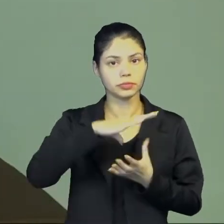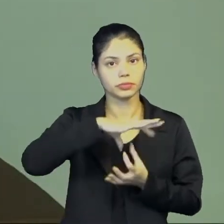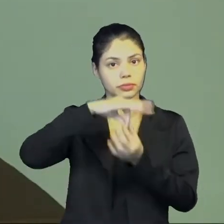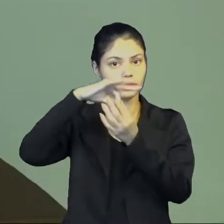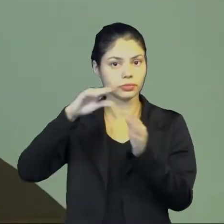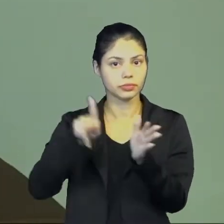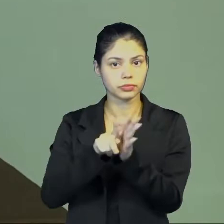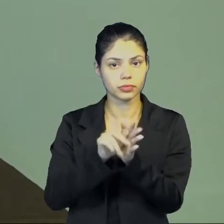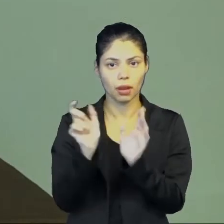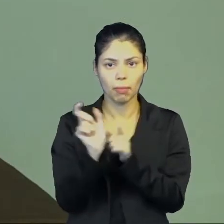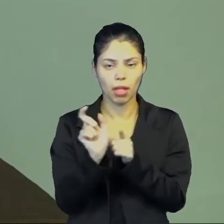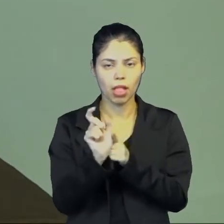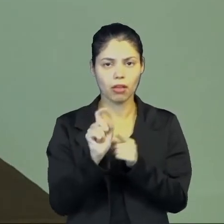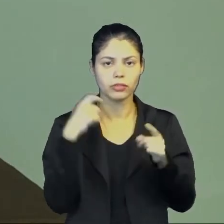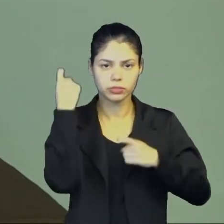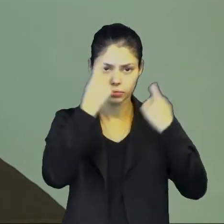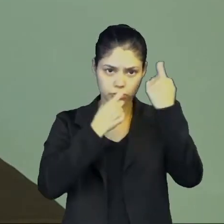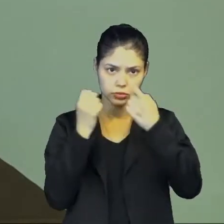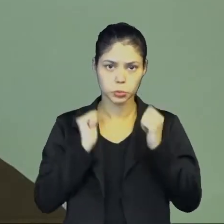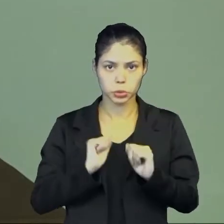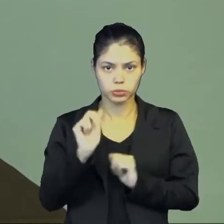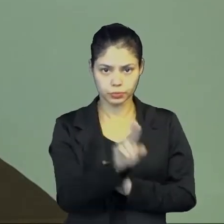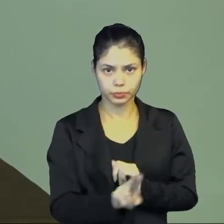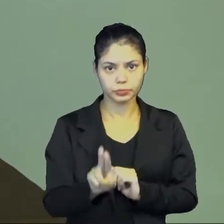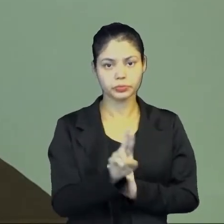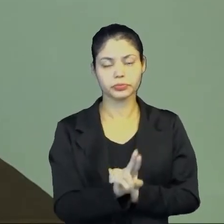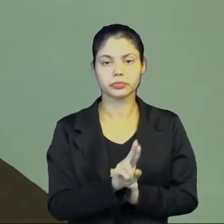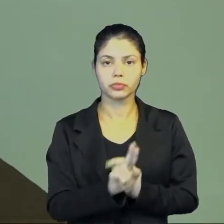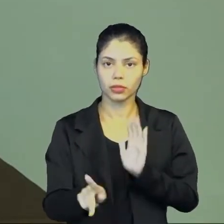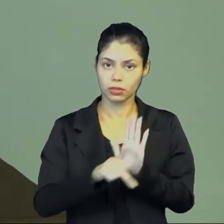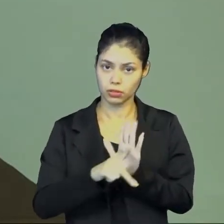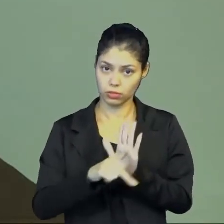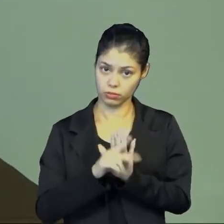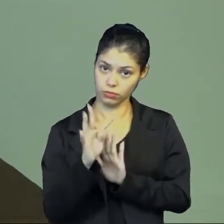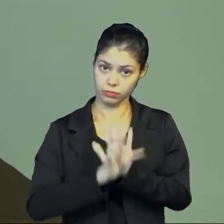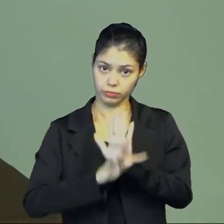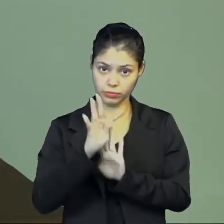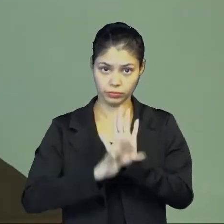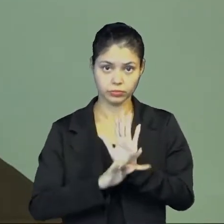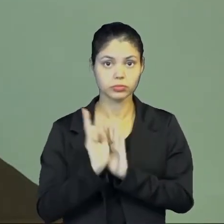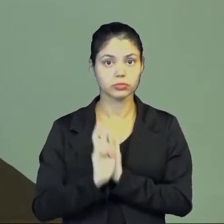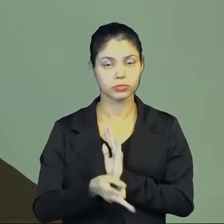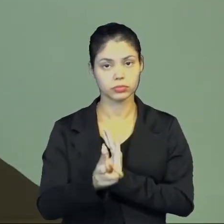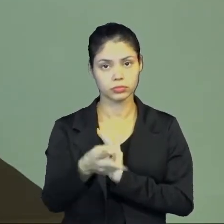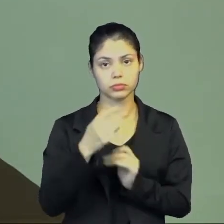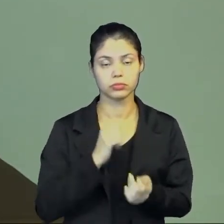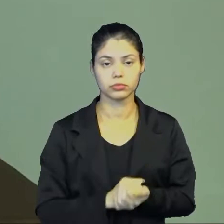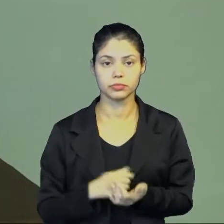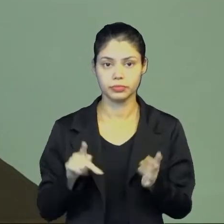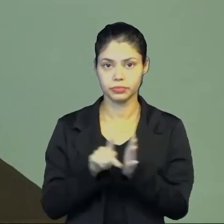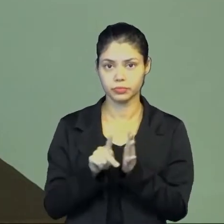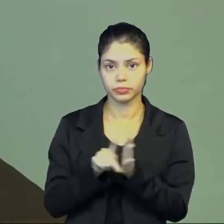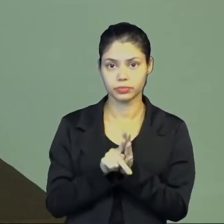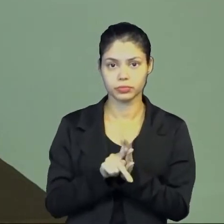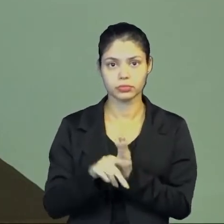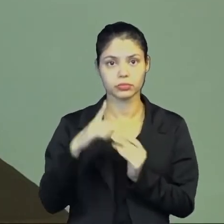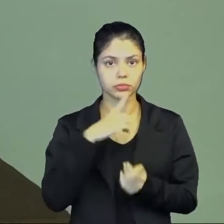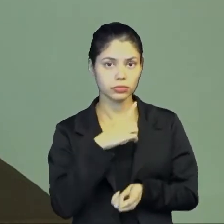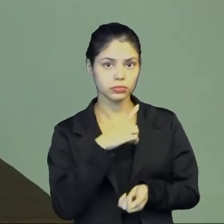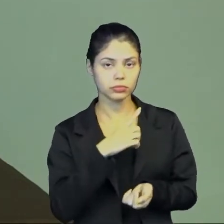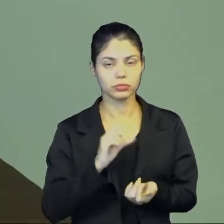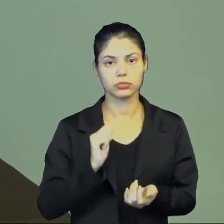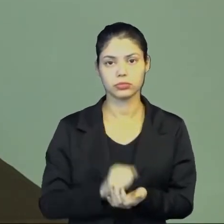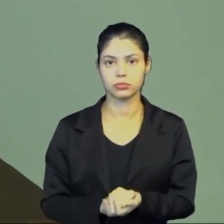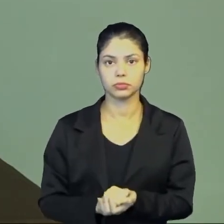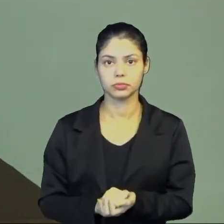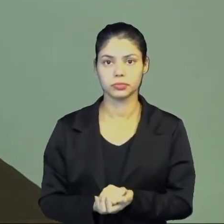as palavras ou expressões que eu posso usar no meu texto para fazer uma continuidade coerente, que tem a ver uma com a